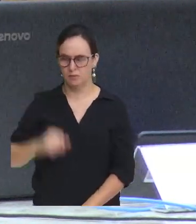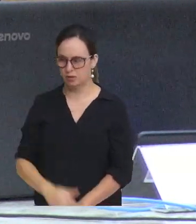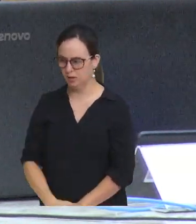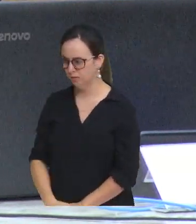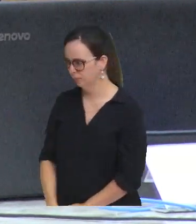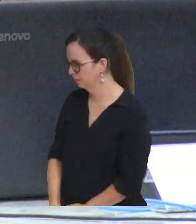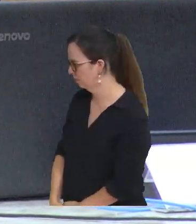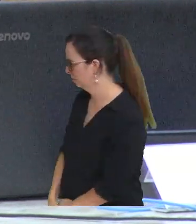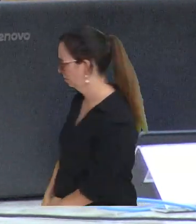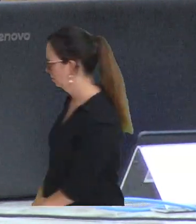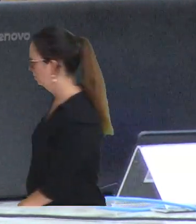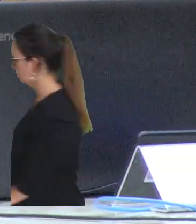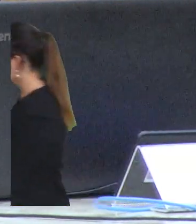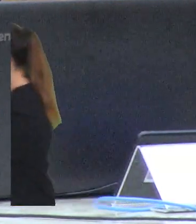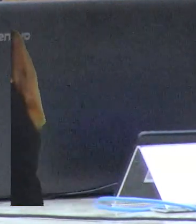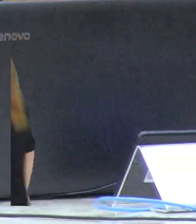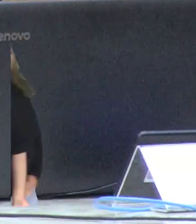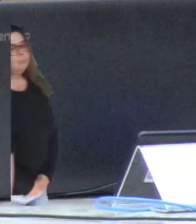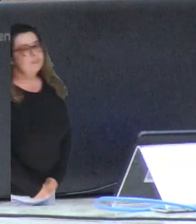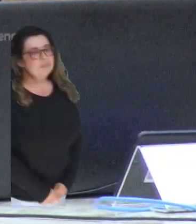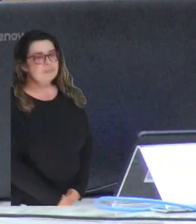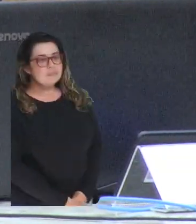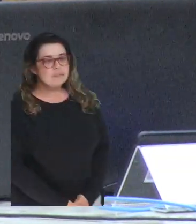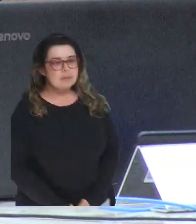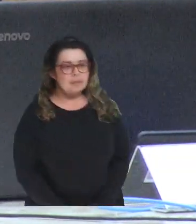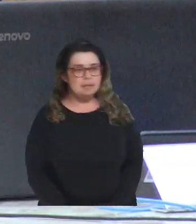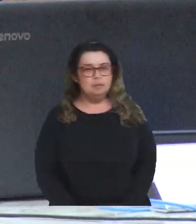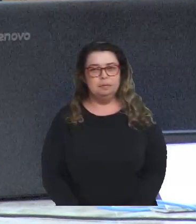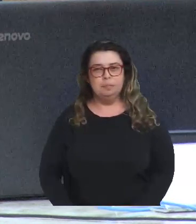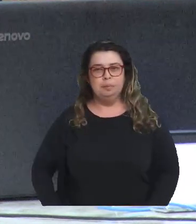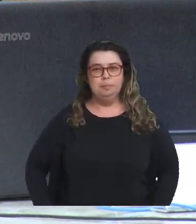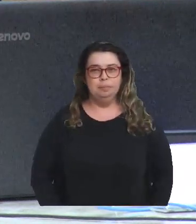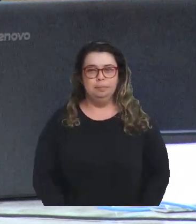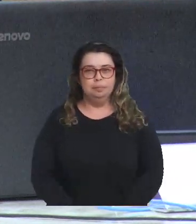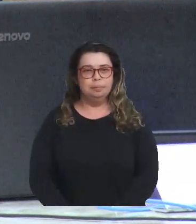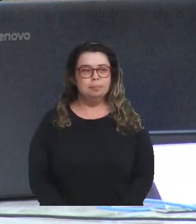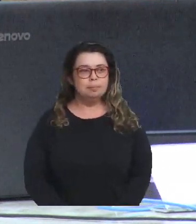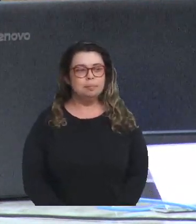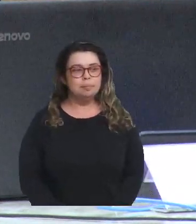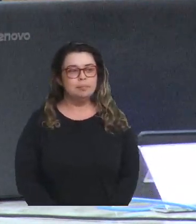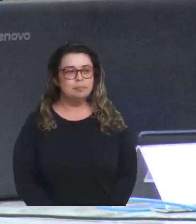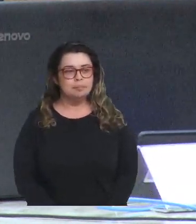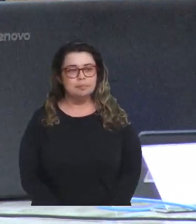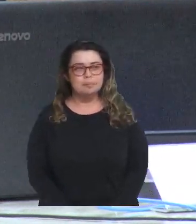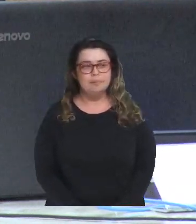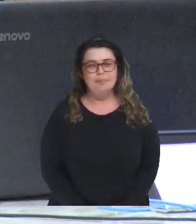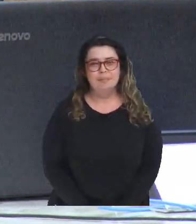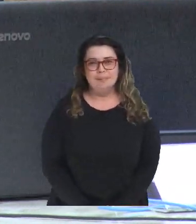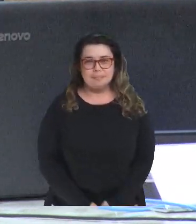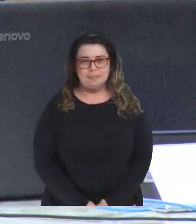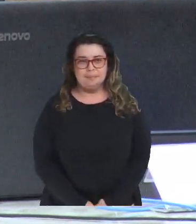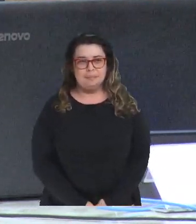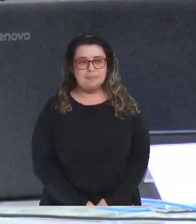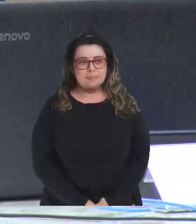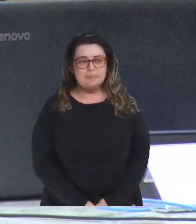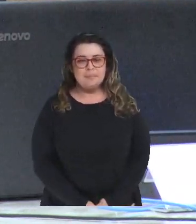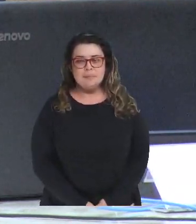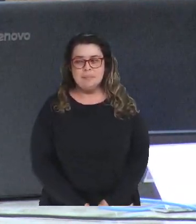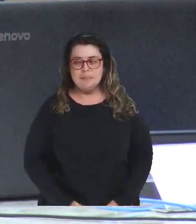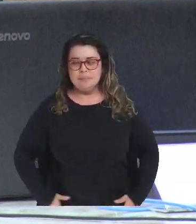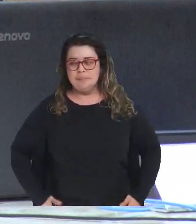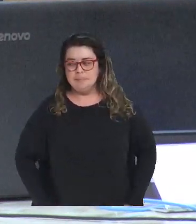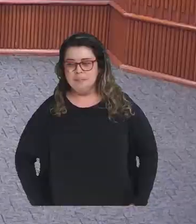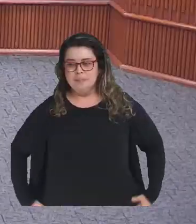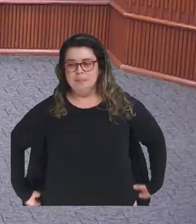Antes, o vereador pastor Edinho vai usar da palavra, já usou. Pelo ar, senhor presidente, já usei. Muito obrigado. Então, próximo inscrito,